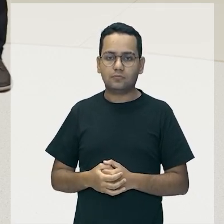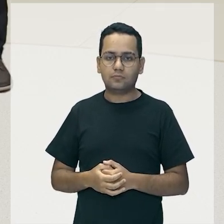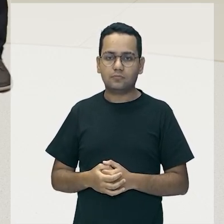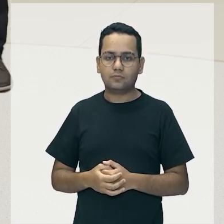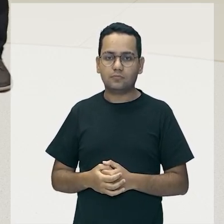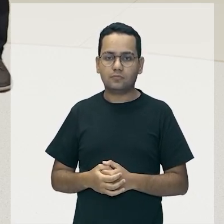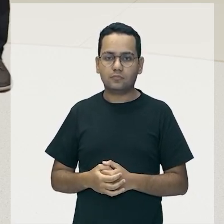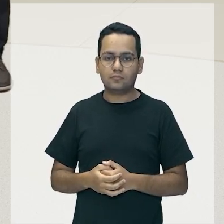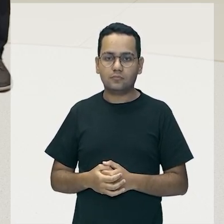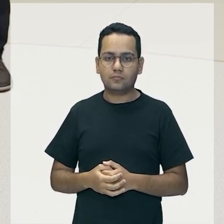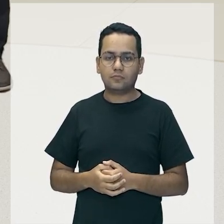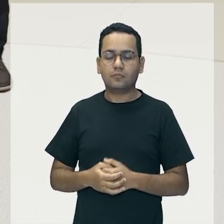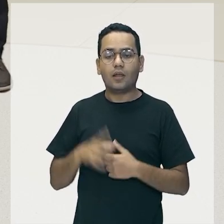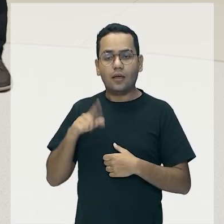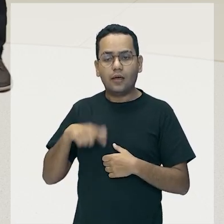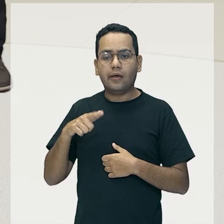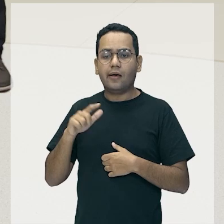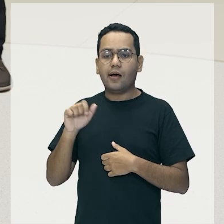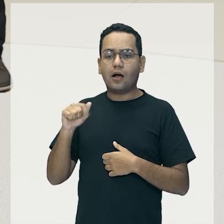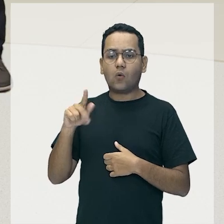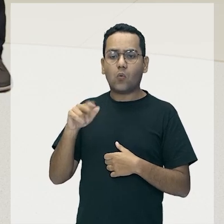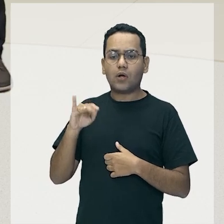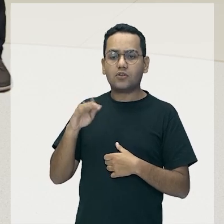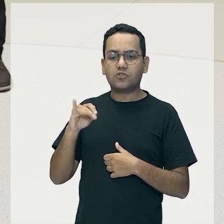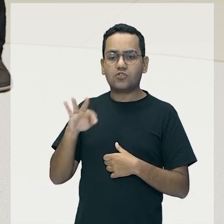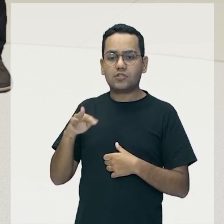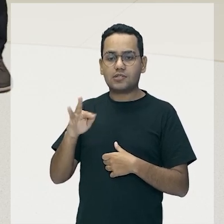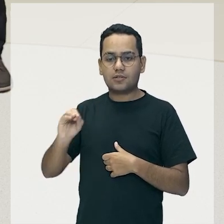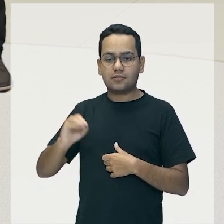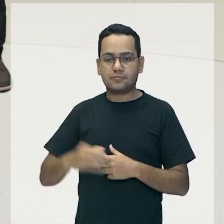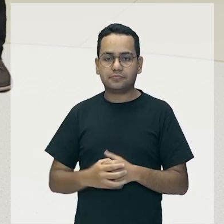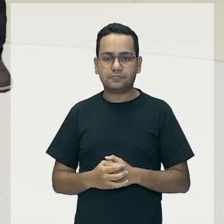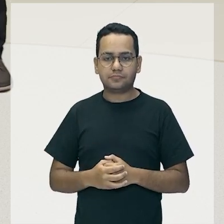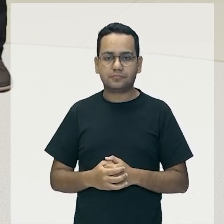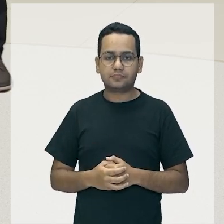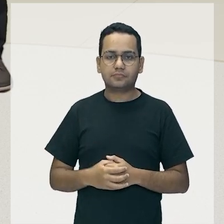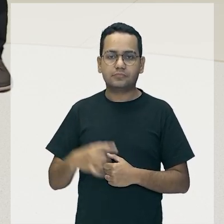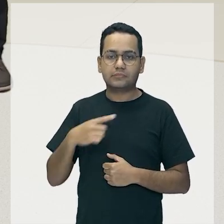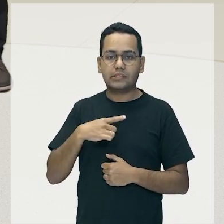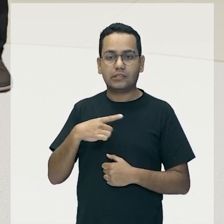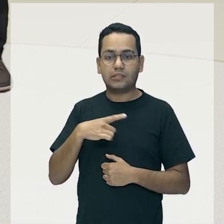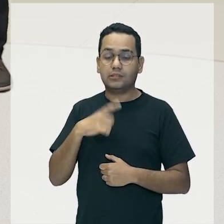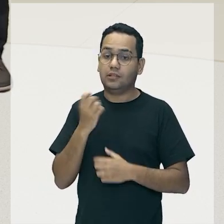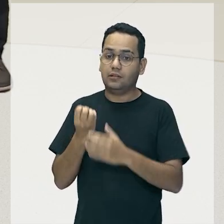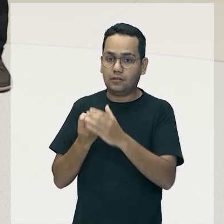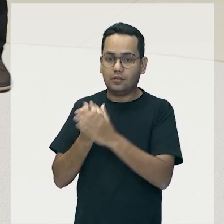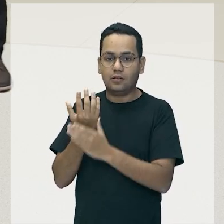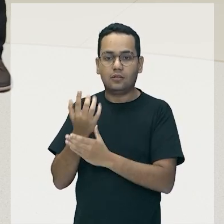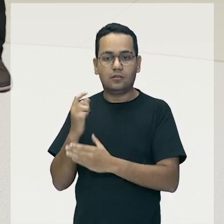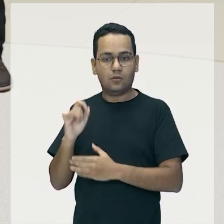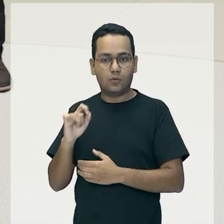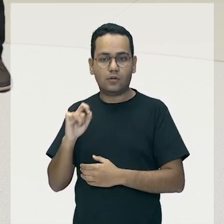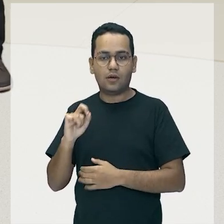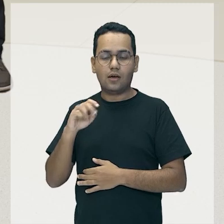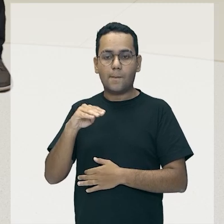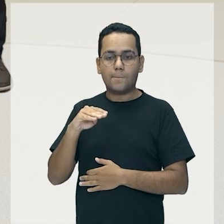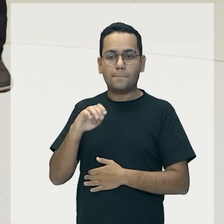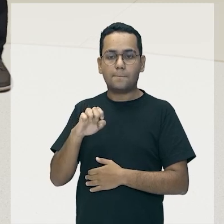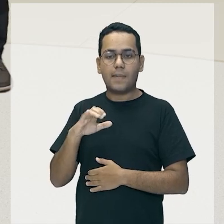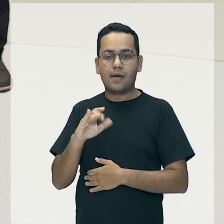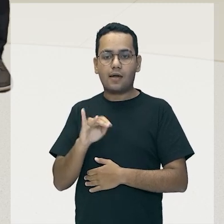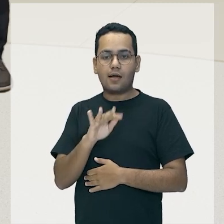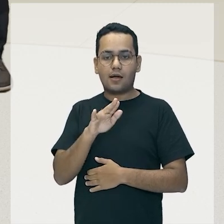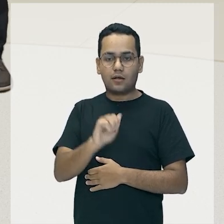a quantização. Aliás, é desse nome que vai surgir aí a nossa mecânica quântica, tá, pessoal? E